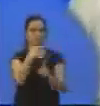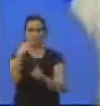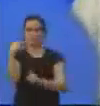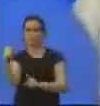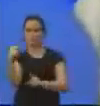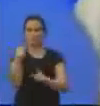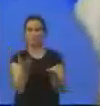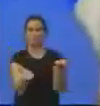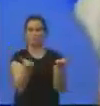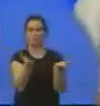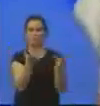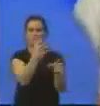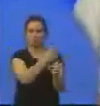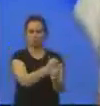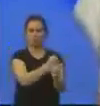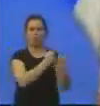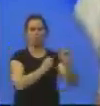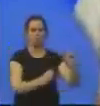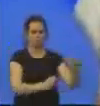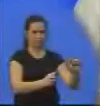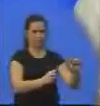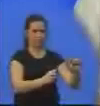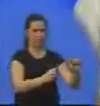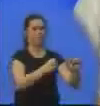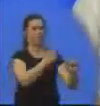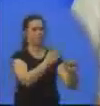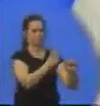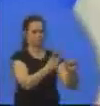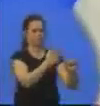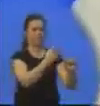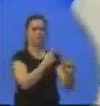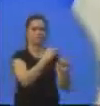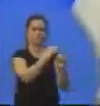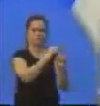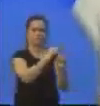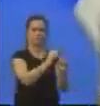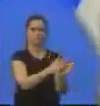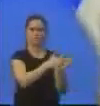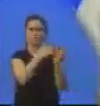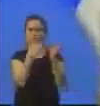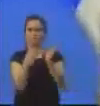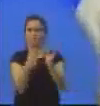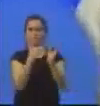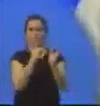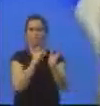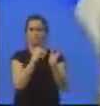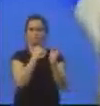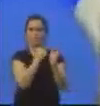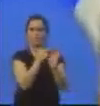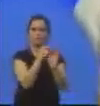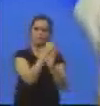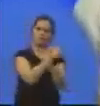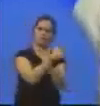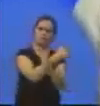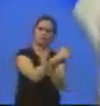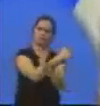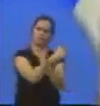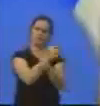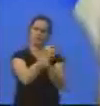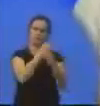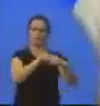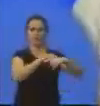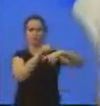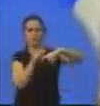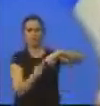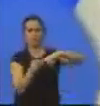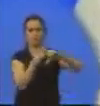porque a minha função tem a igual a 12, positivo. Daí, onde é negativo, concavidade para baixo, onde é positivo,